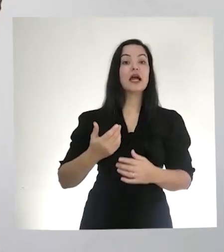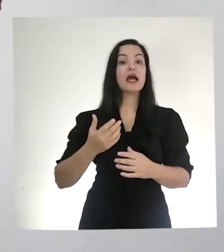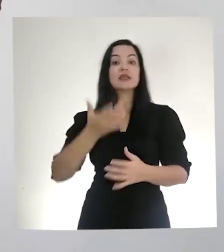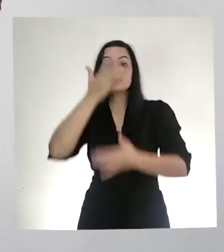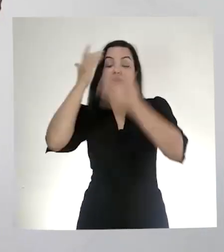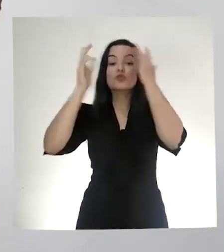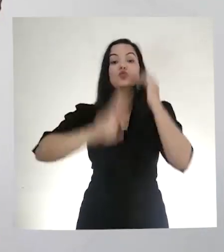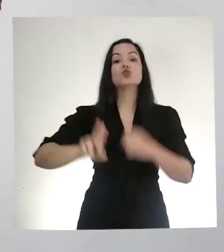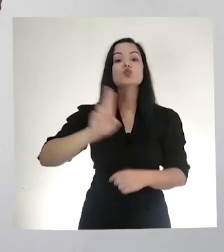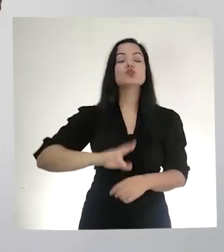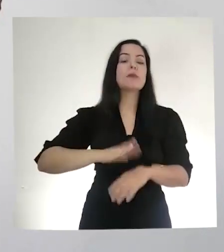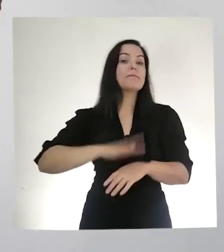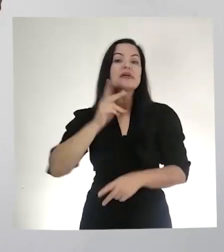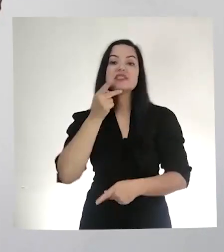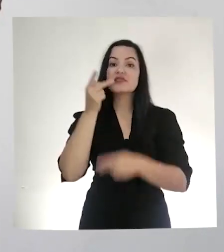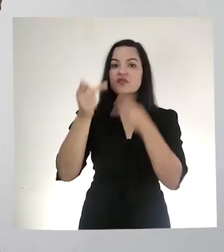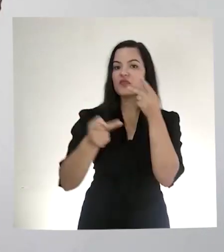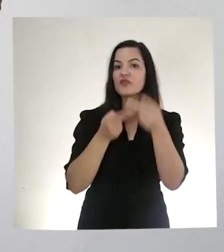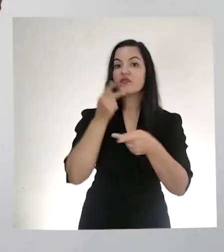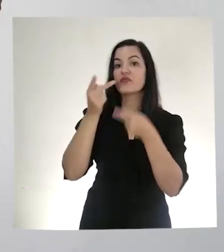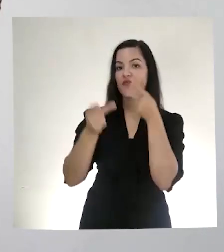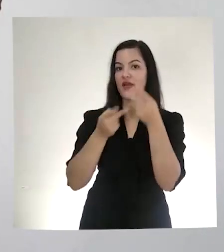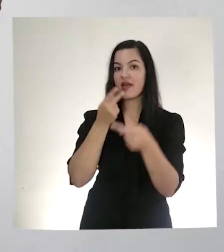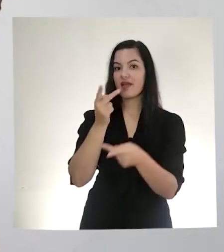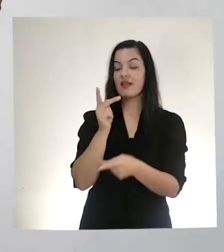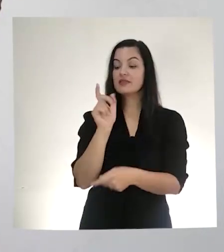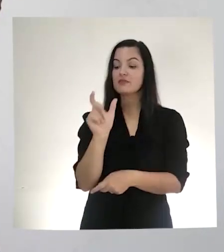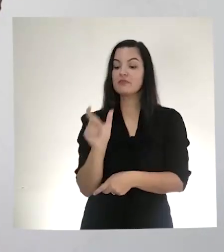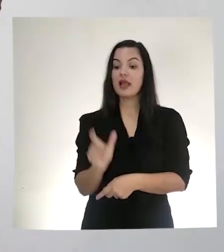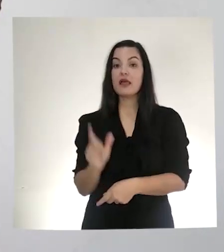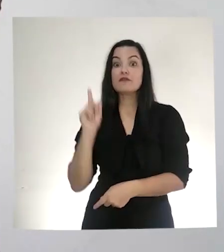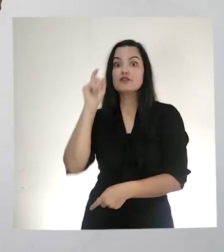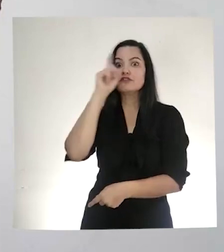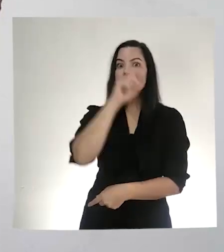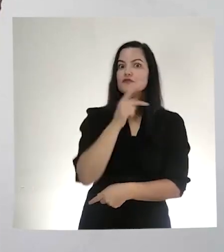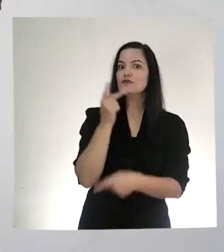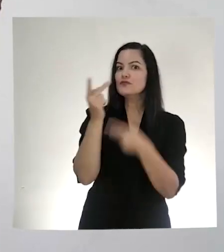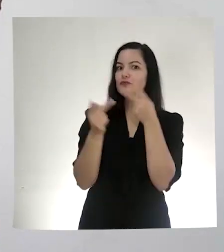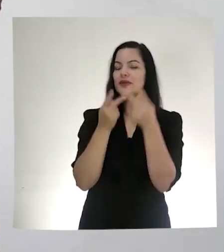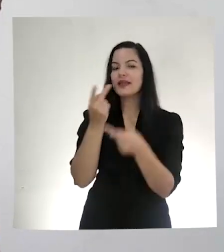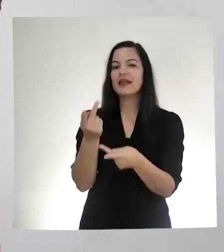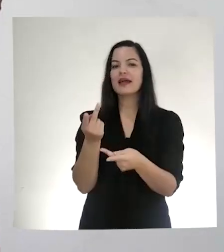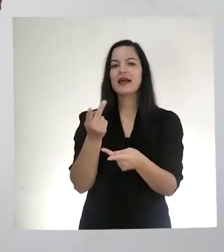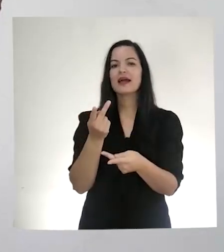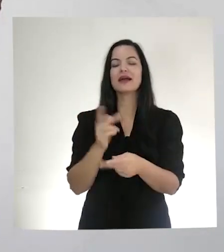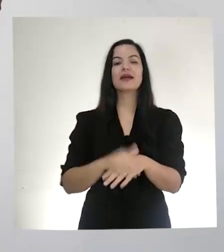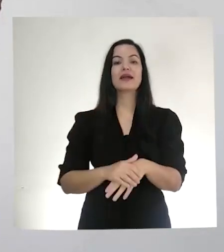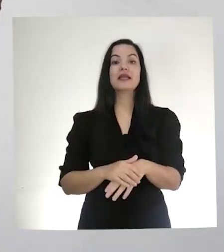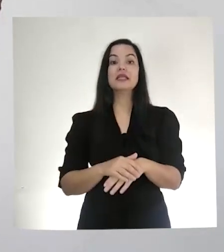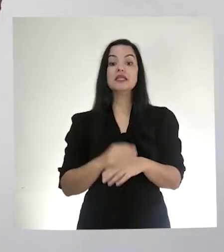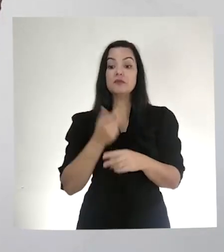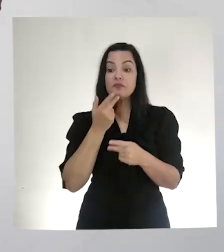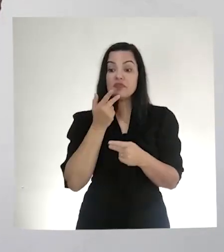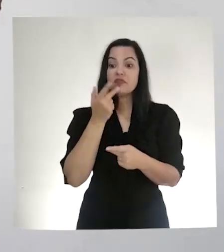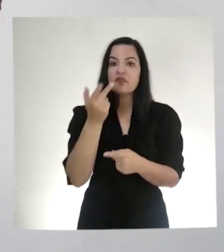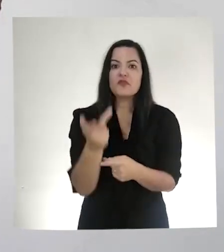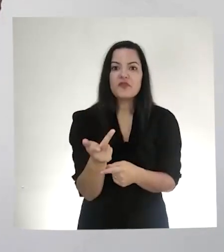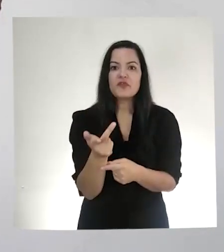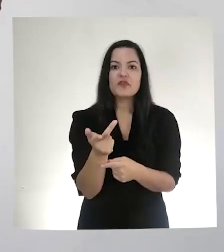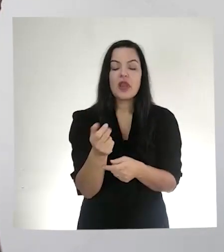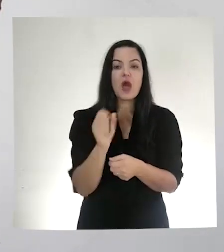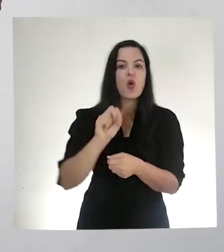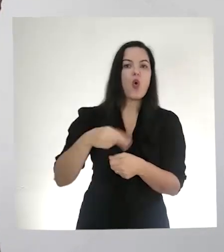essas palavras se tornavam muito trabalhosas. E a pronúncia sendo difícil de ser feita